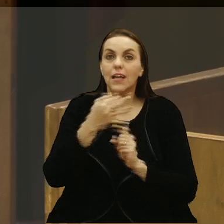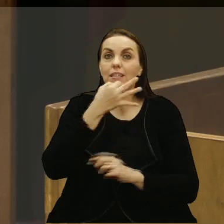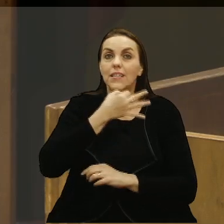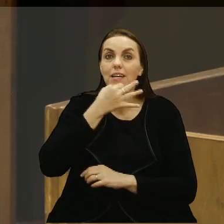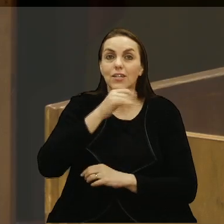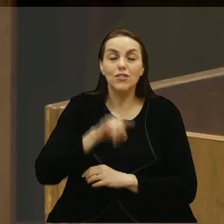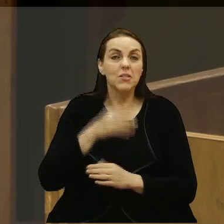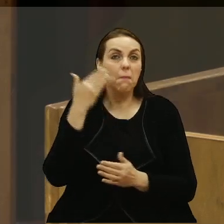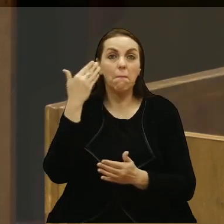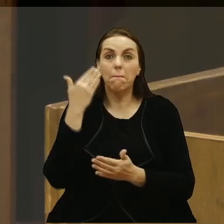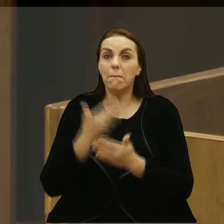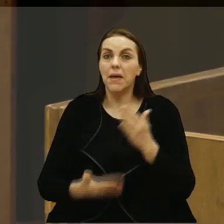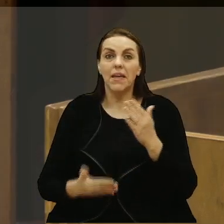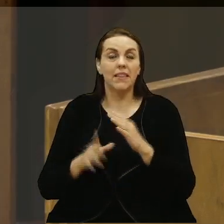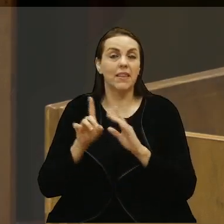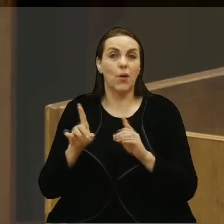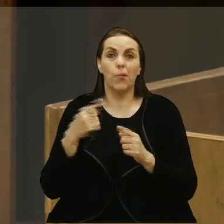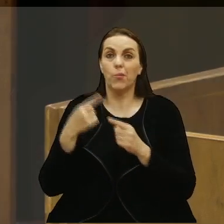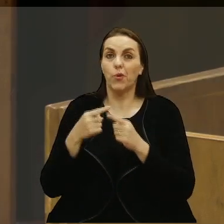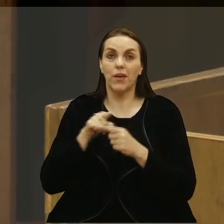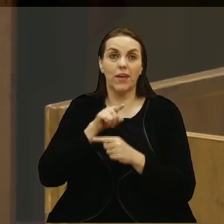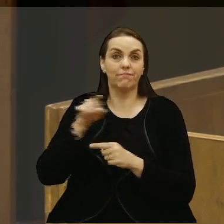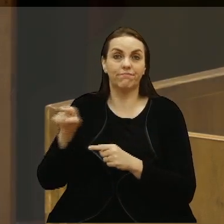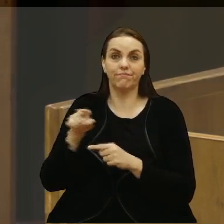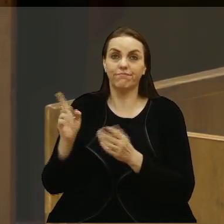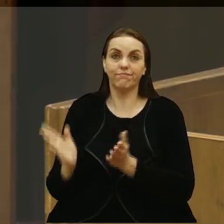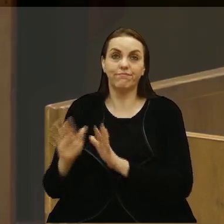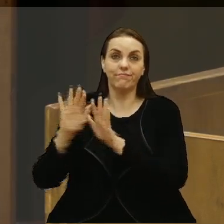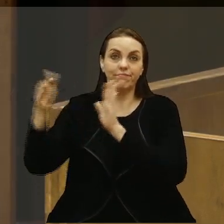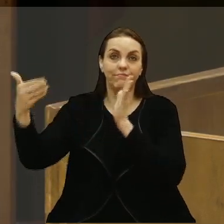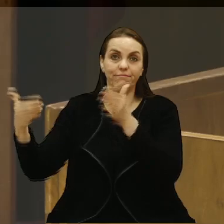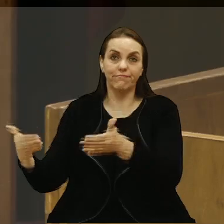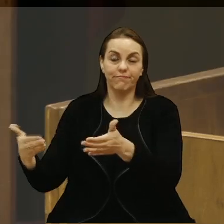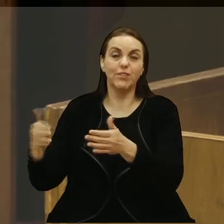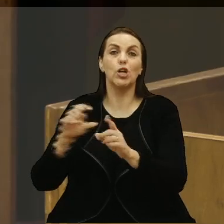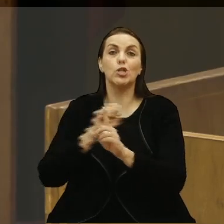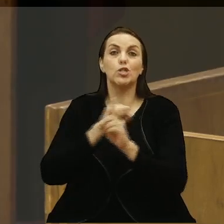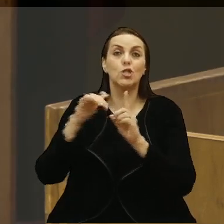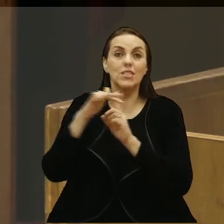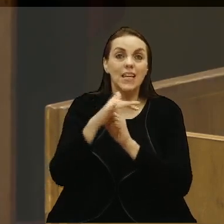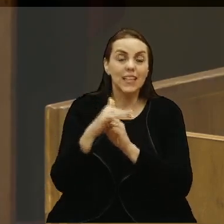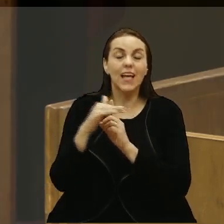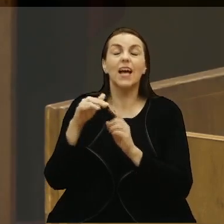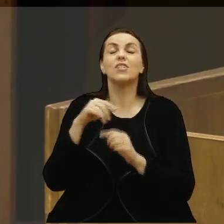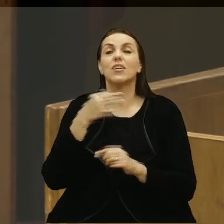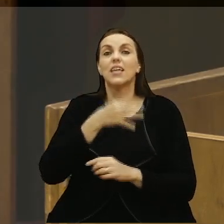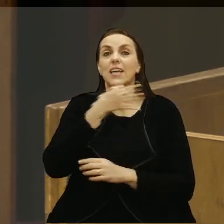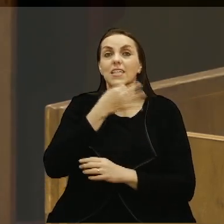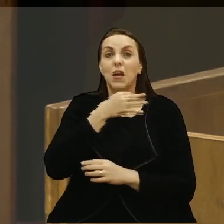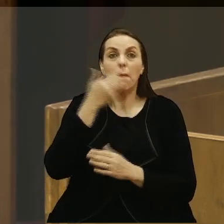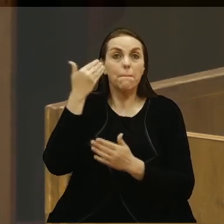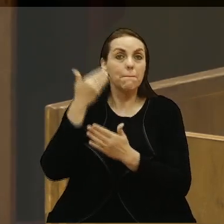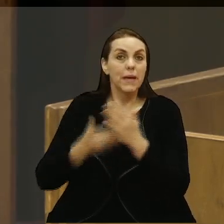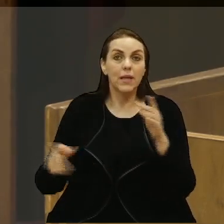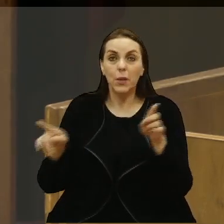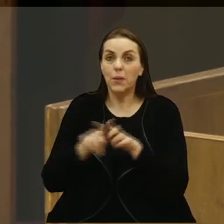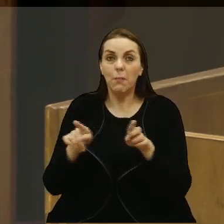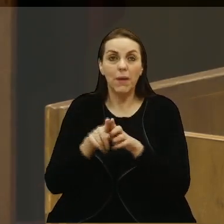os containers. E eu quero só ampliar a frase. A sociedade caxiense perdeu a guerra para a limpeza